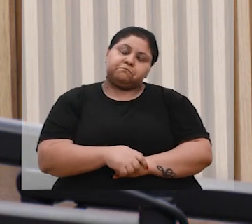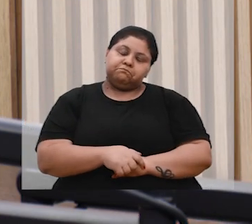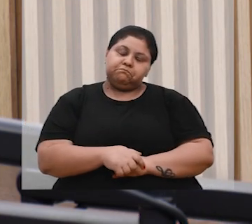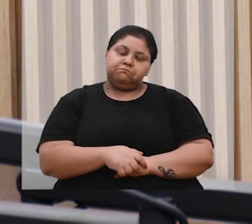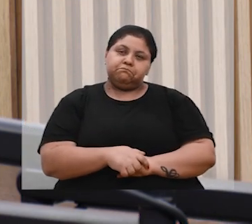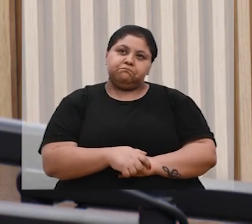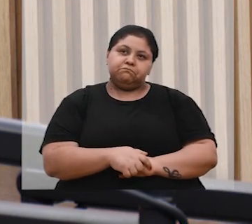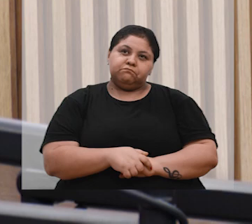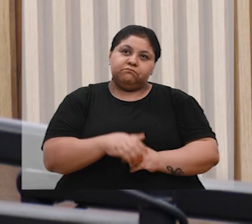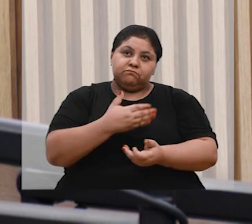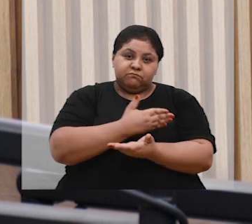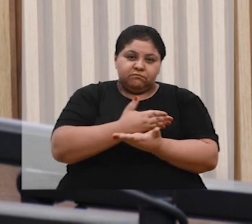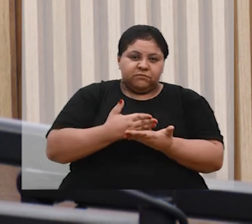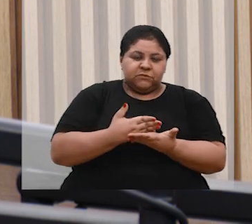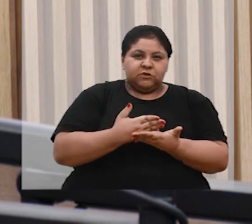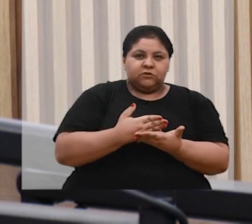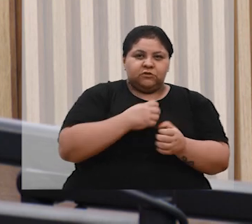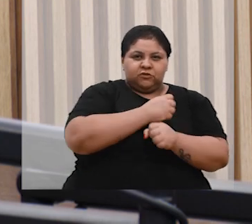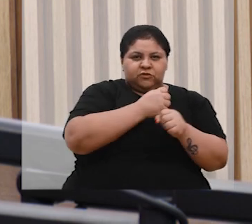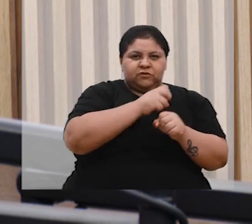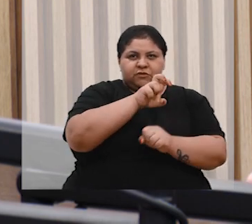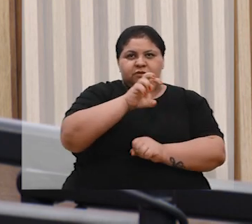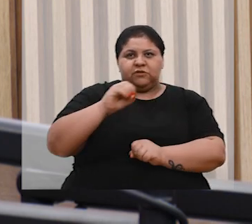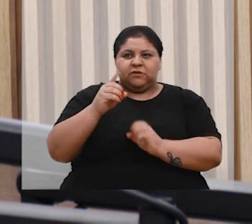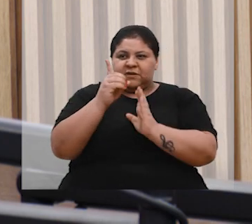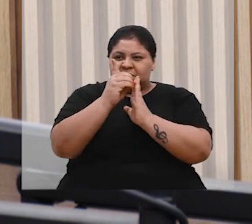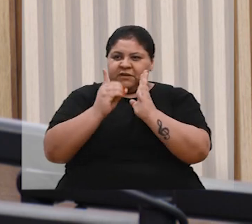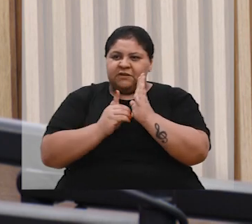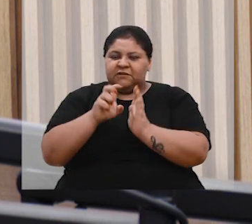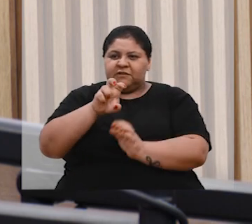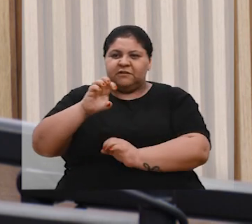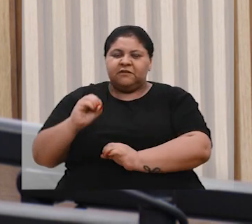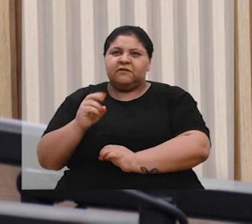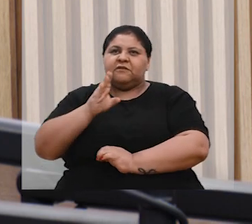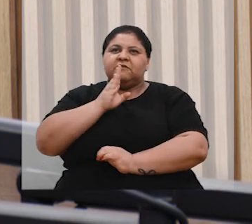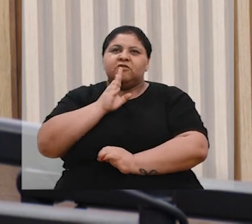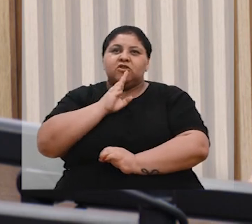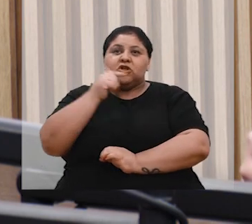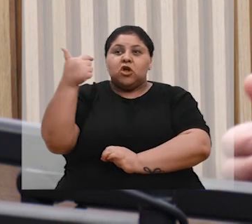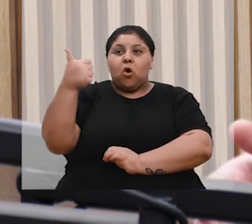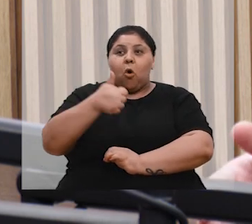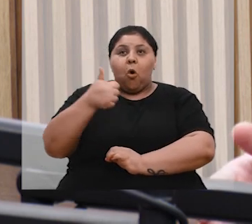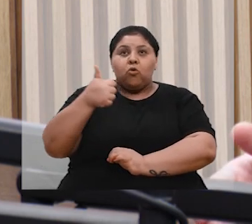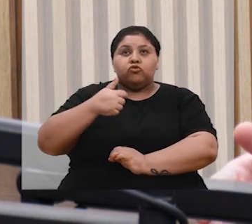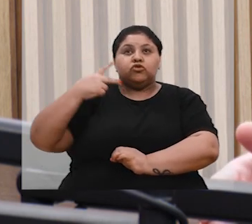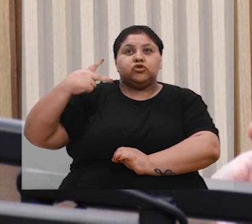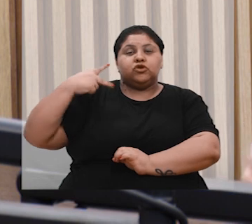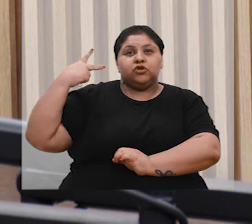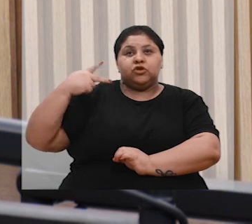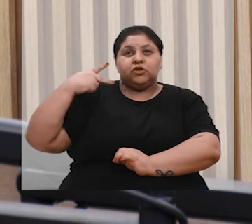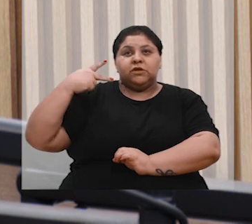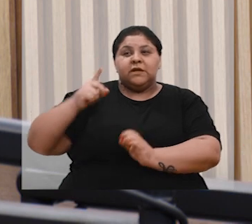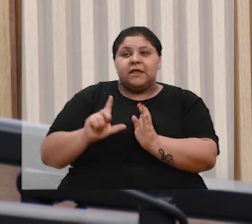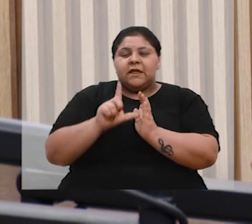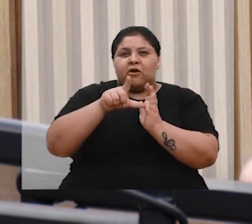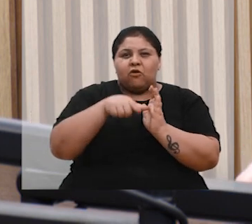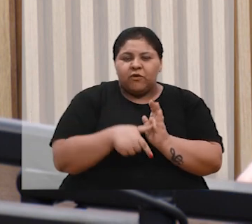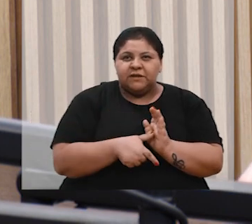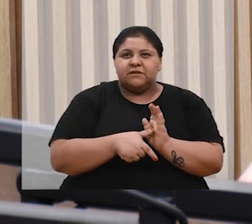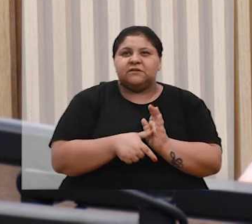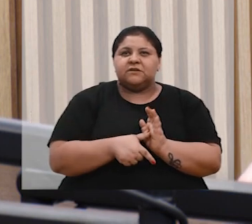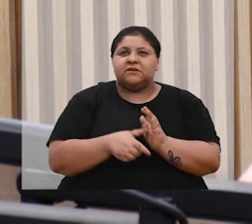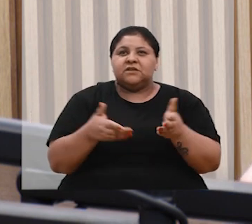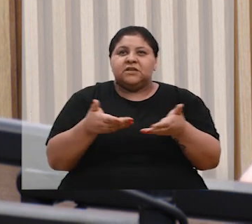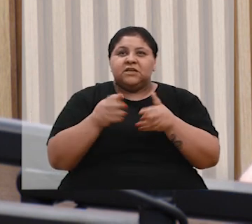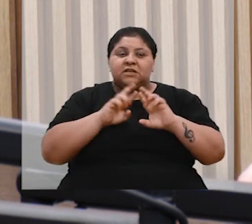No início dos anos 50, na década de 50, a gente vai conhecer 11 vereadores. Na década seguinte, a gente vai já